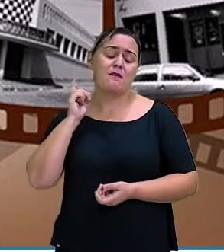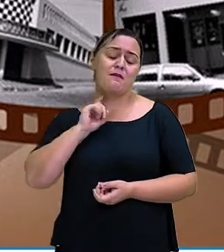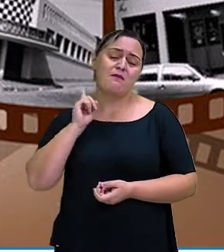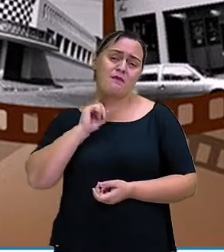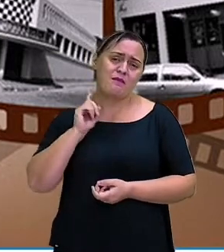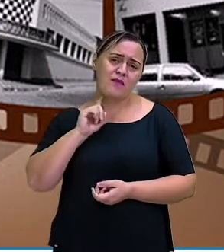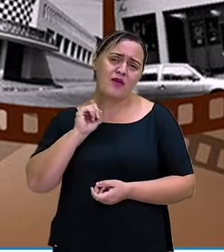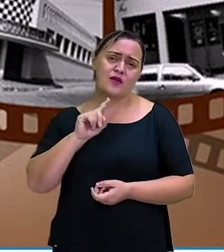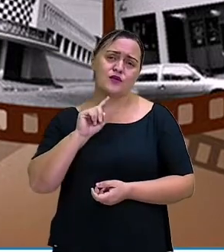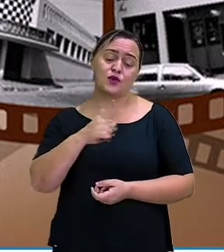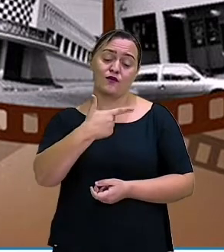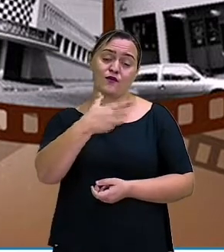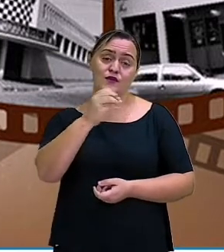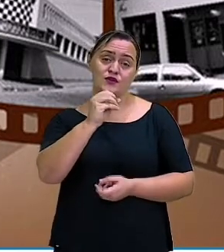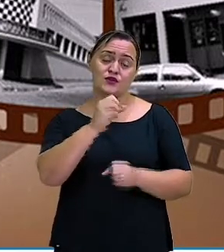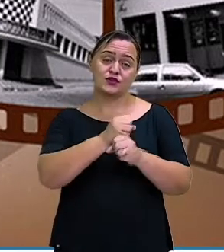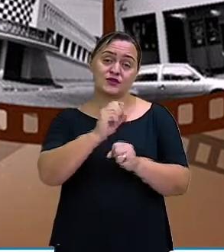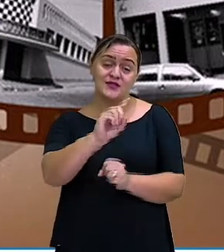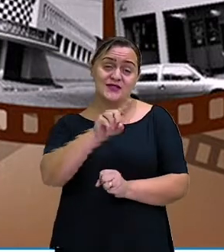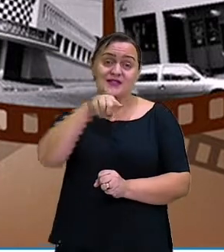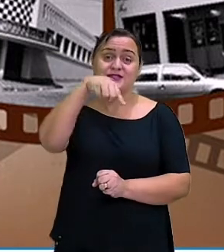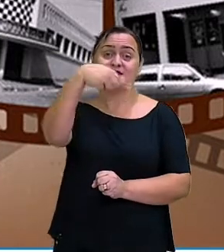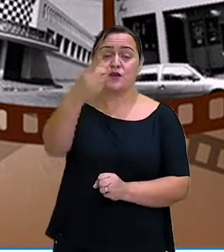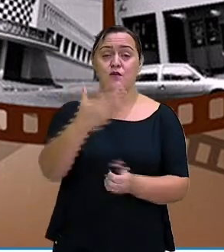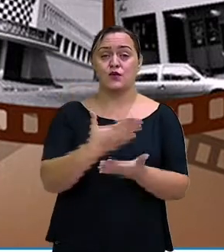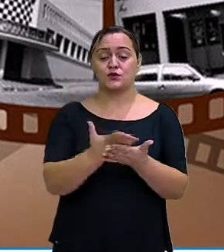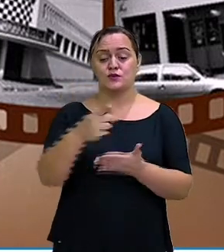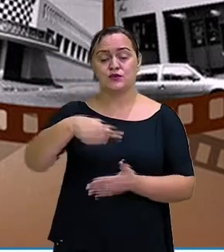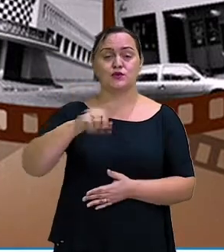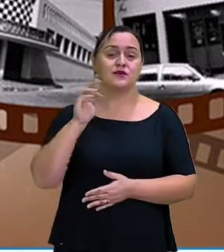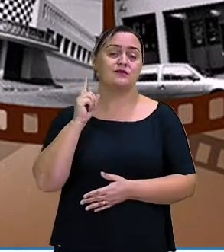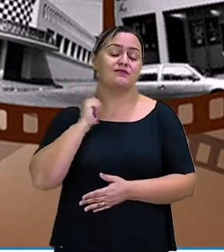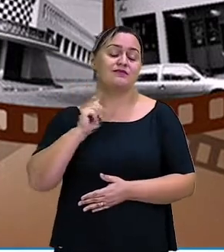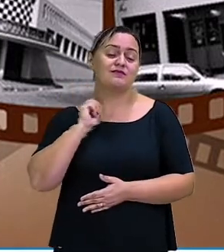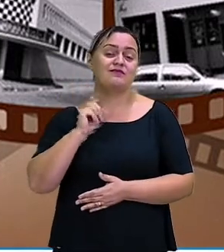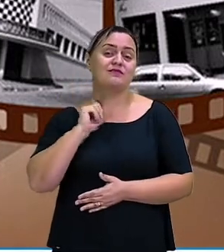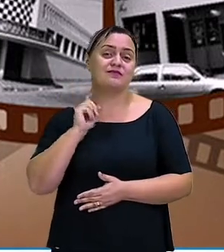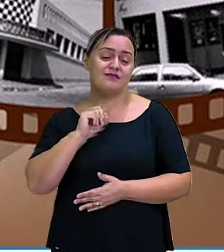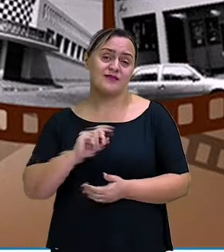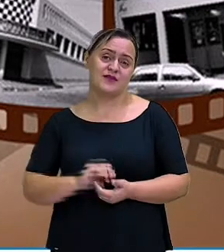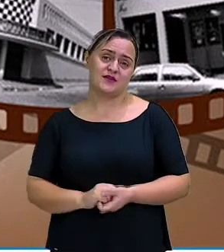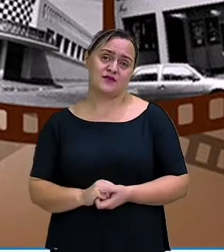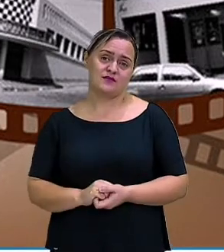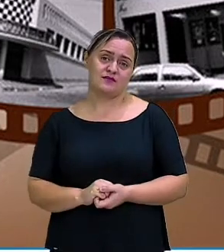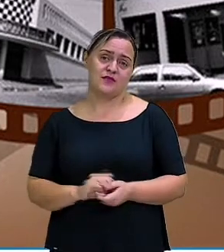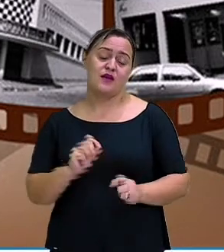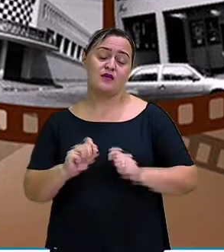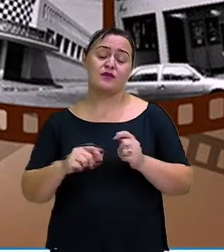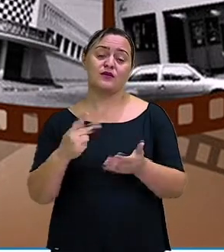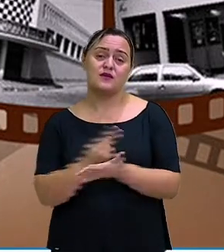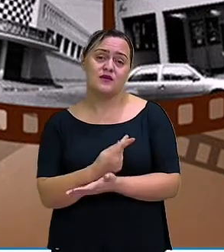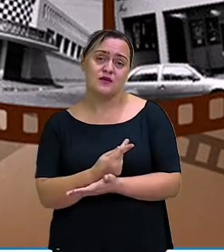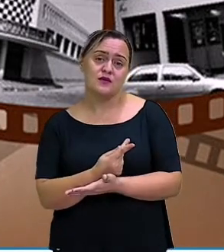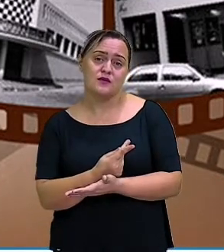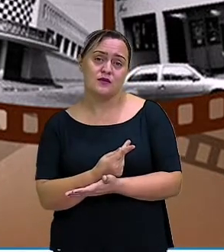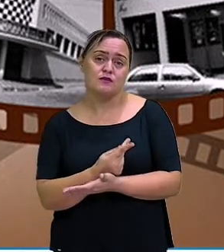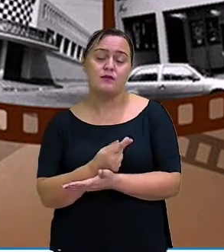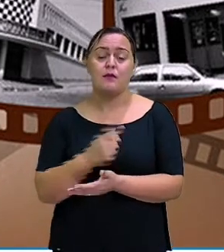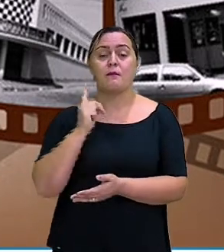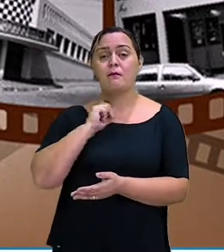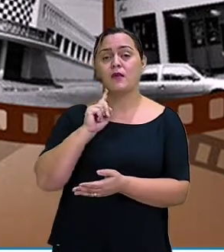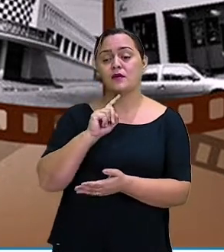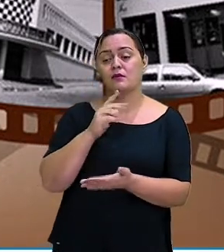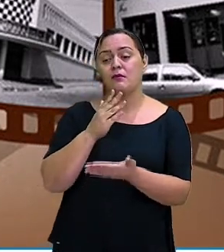produzindo por falta de incentivo, por falta de verba, falta de dinheiro. Então, Rio e São Paulo foi quem ficou produzindo